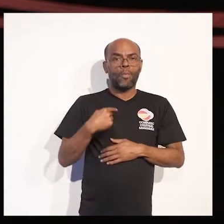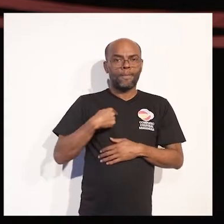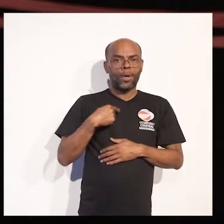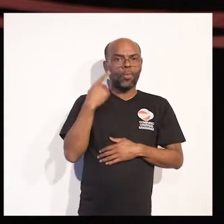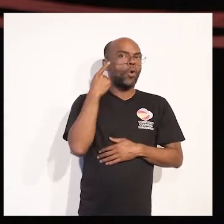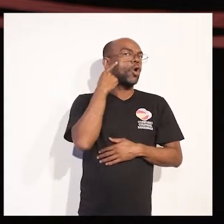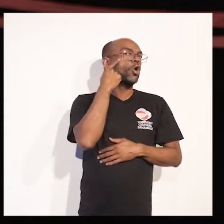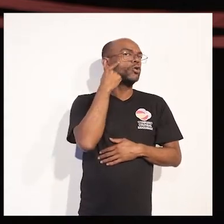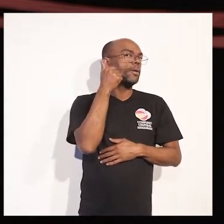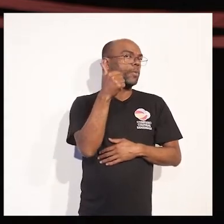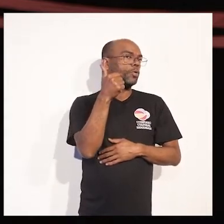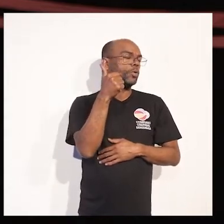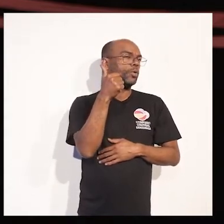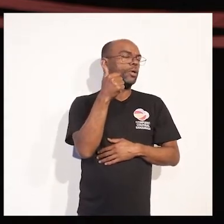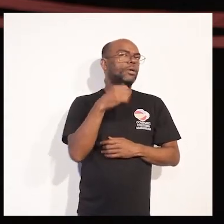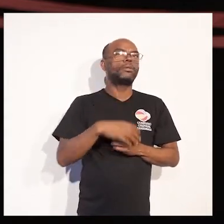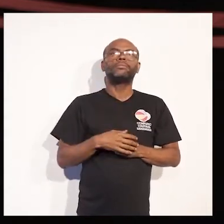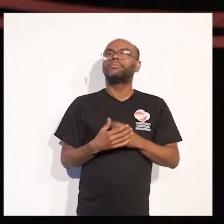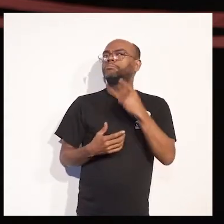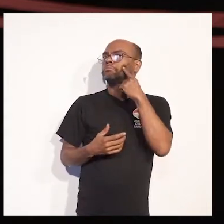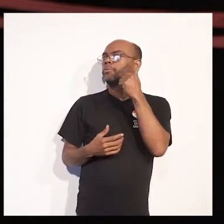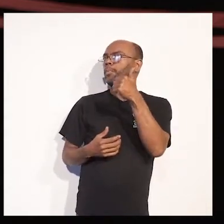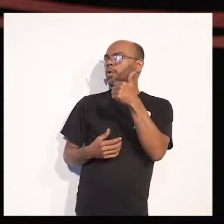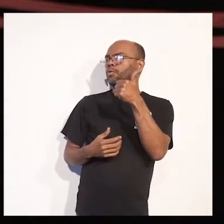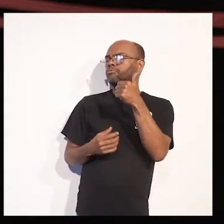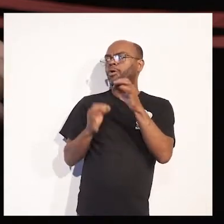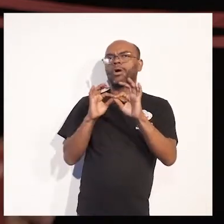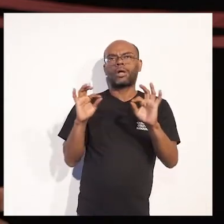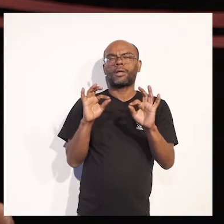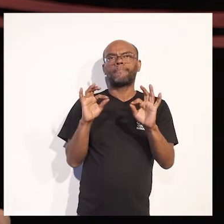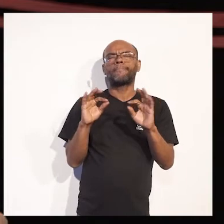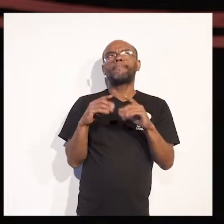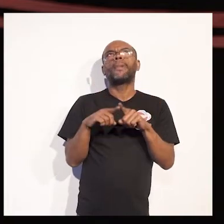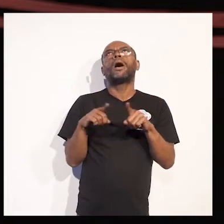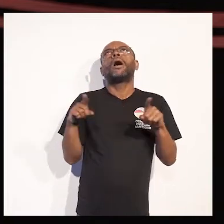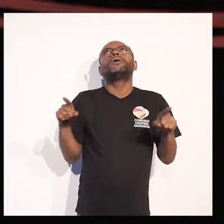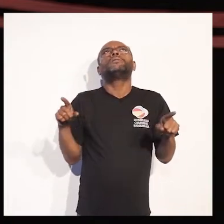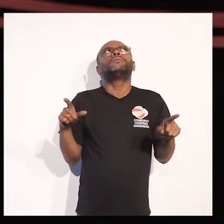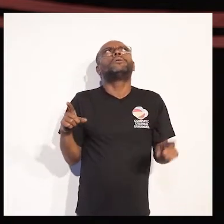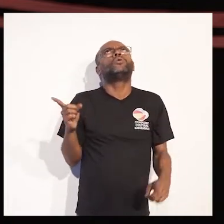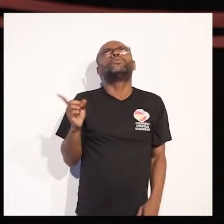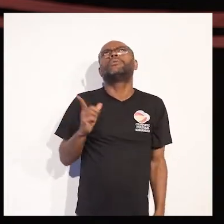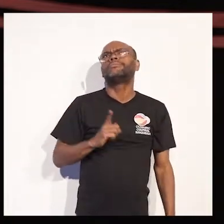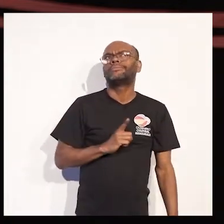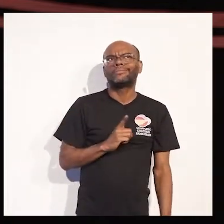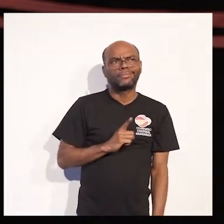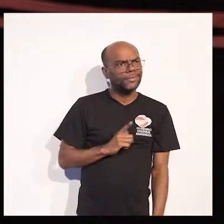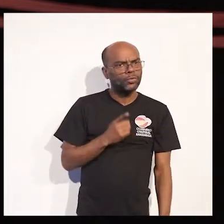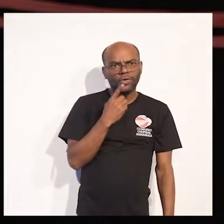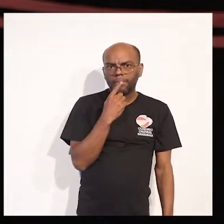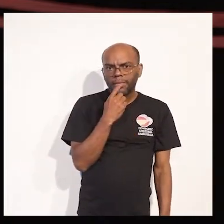estar perfeito, com todos os cones e os bastonetes funcionando. Mas se eu não tenho a luz vermelha,